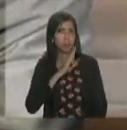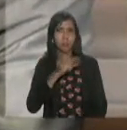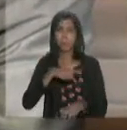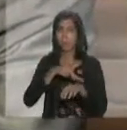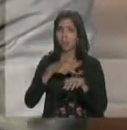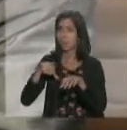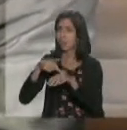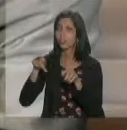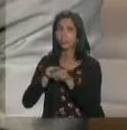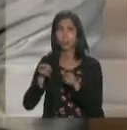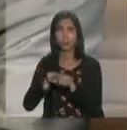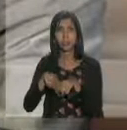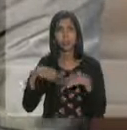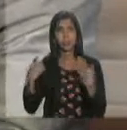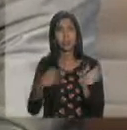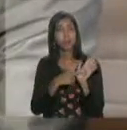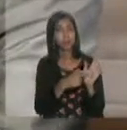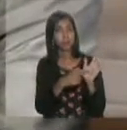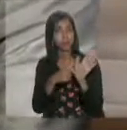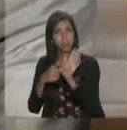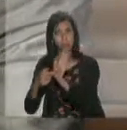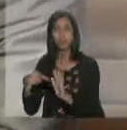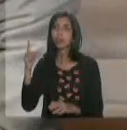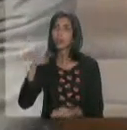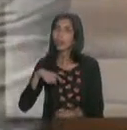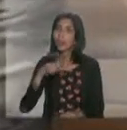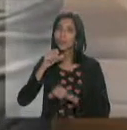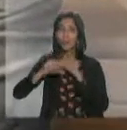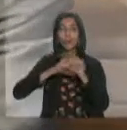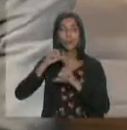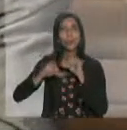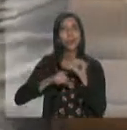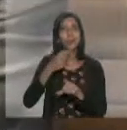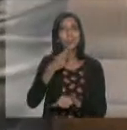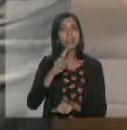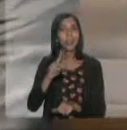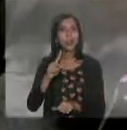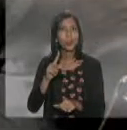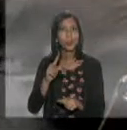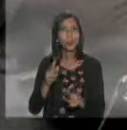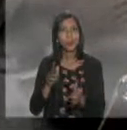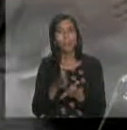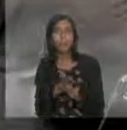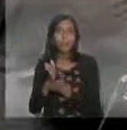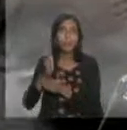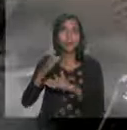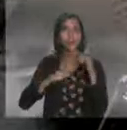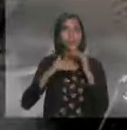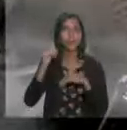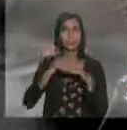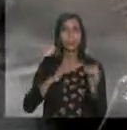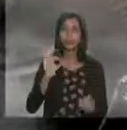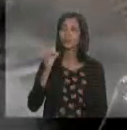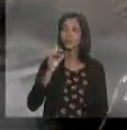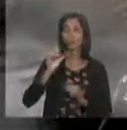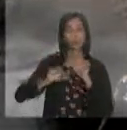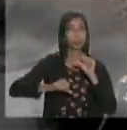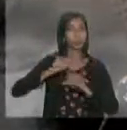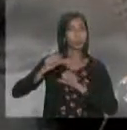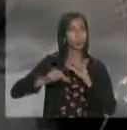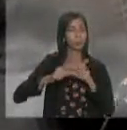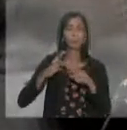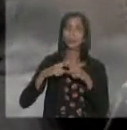só. Então, assim, essa exposição eu acredito que deva ter mudado o teu percurso profissional.